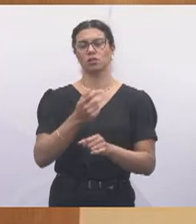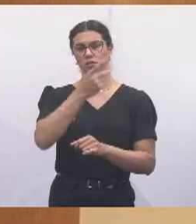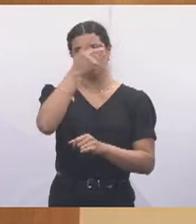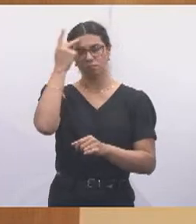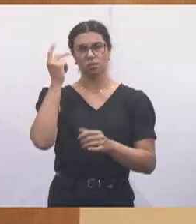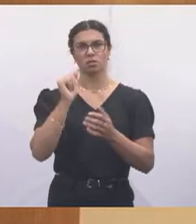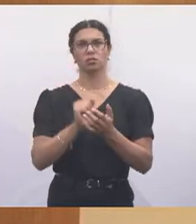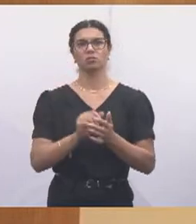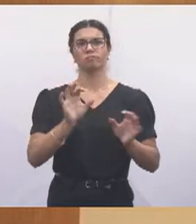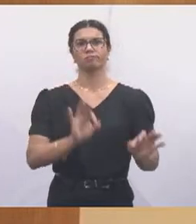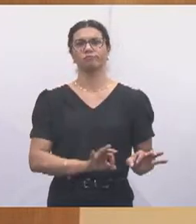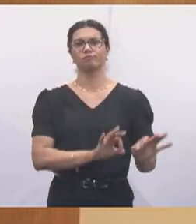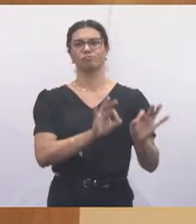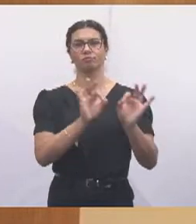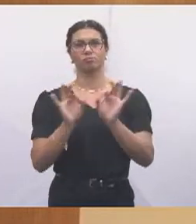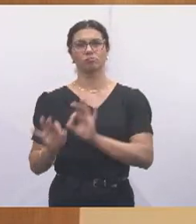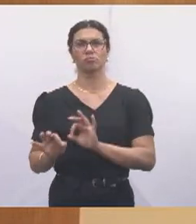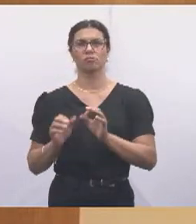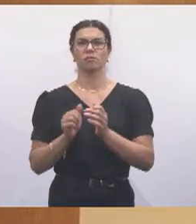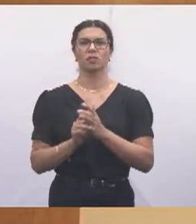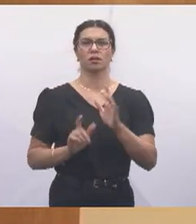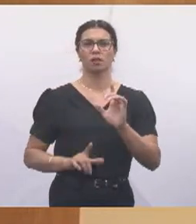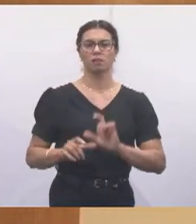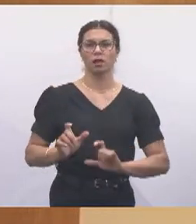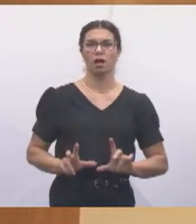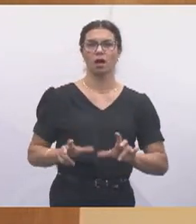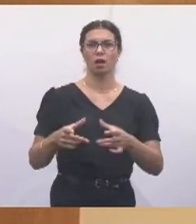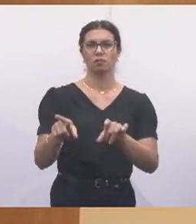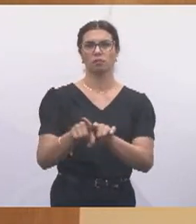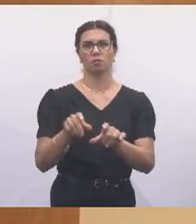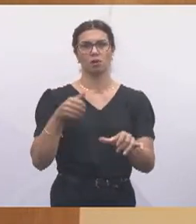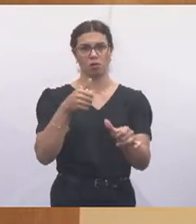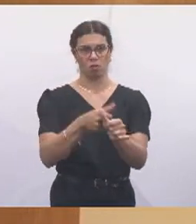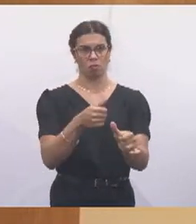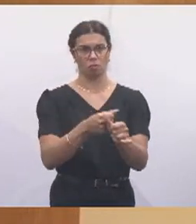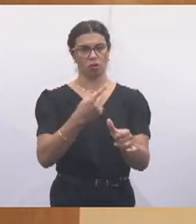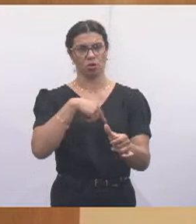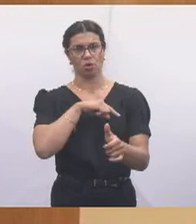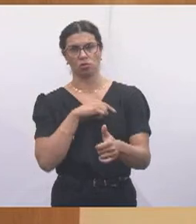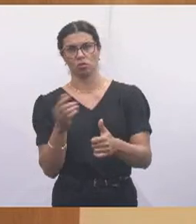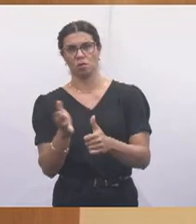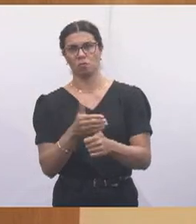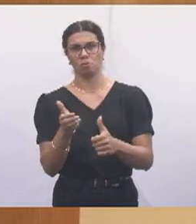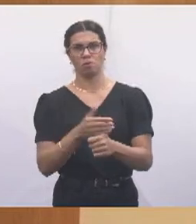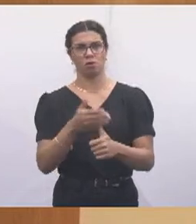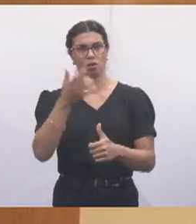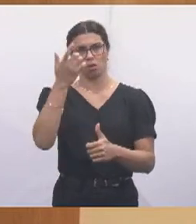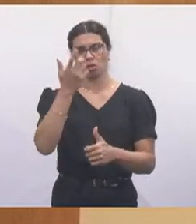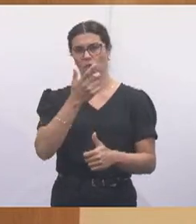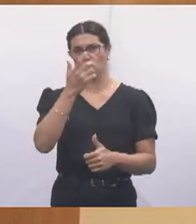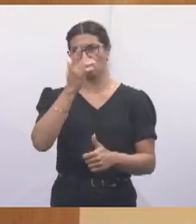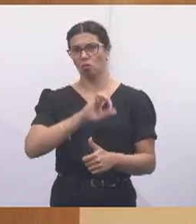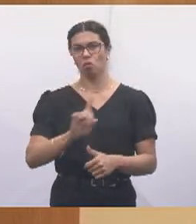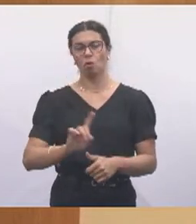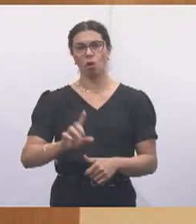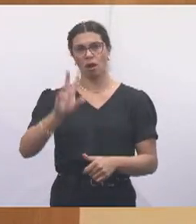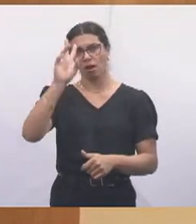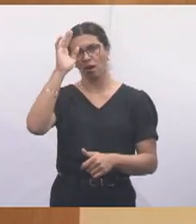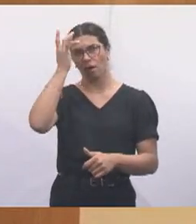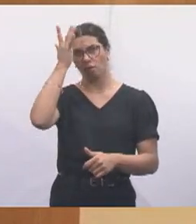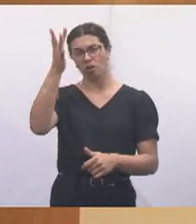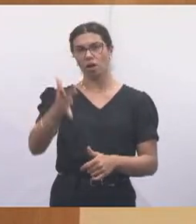nosso trabalho, né? A gente sabe que, né, não é fácil, né, você ser vereador numa